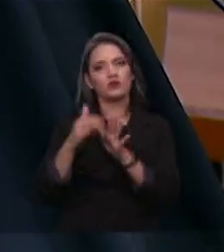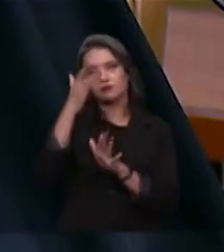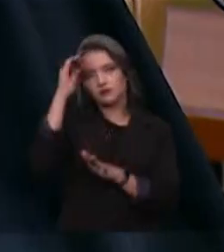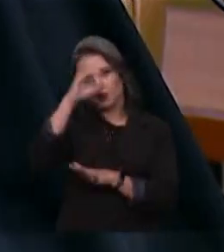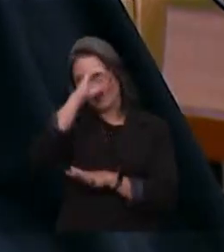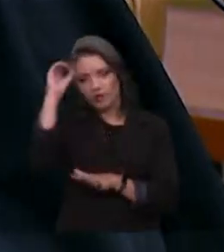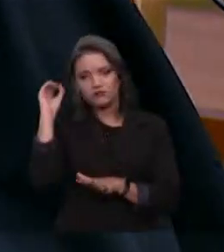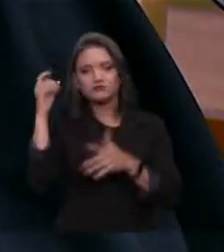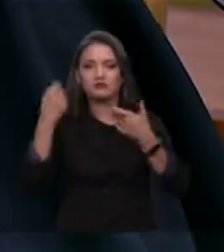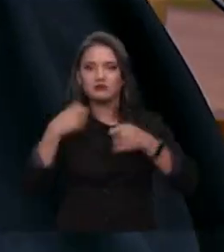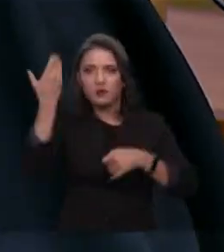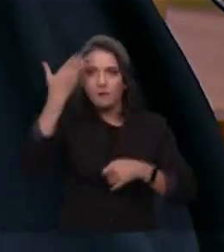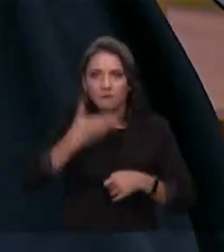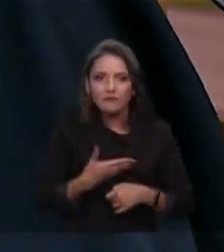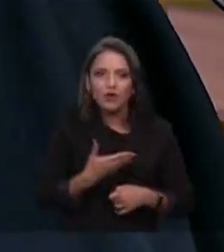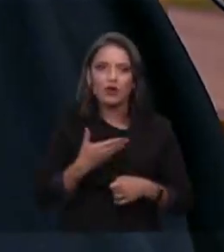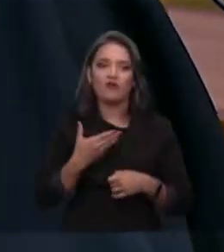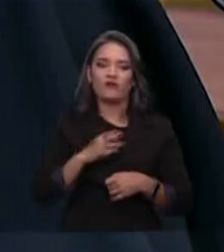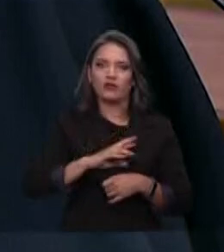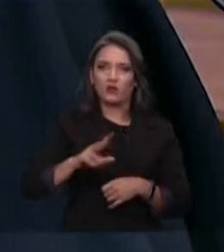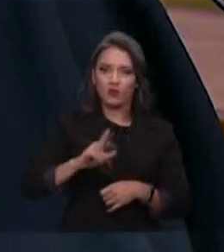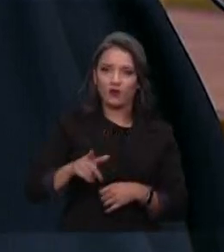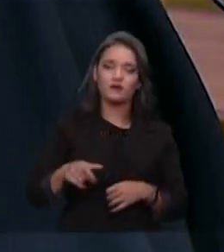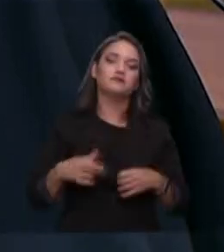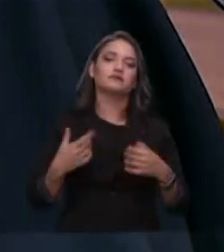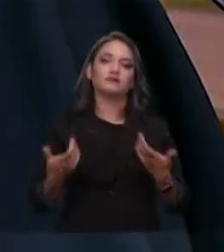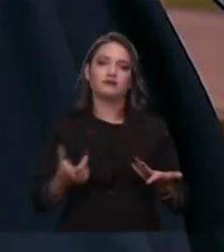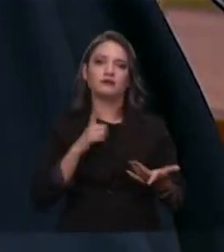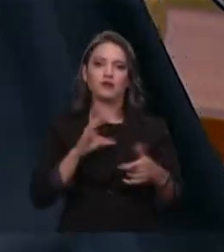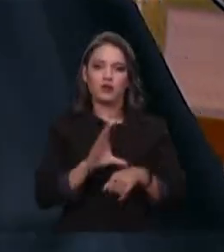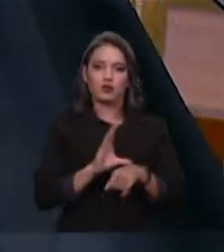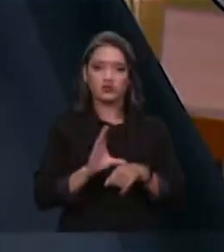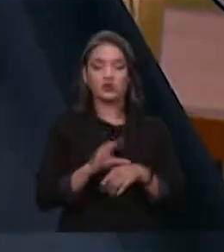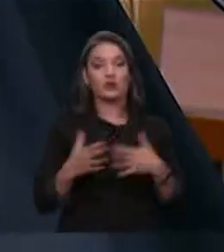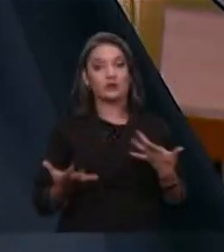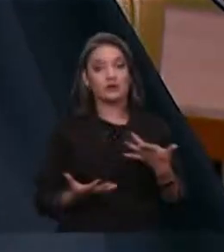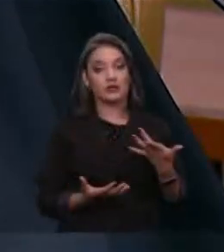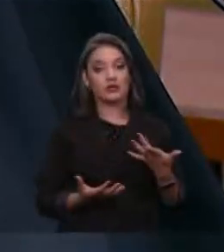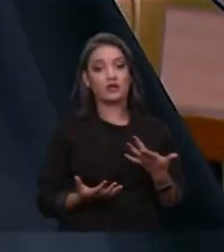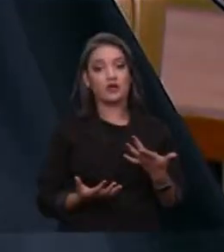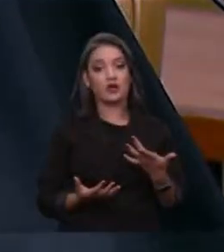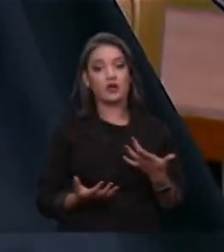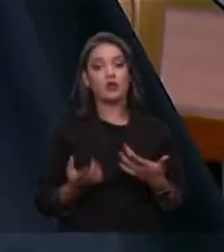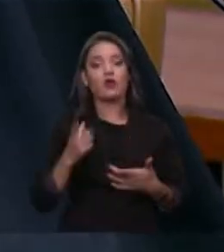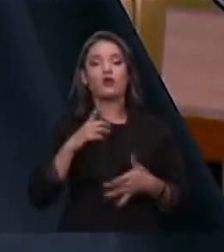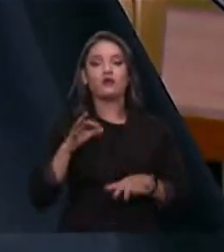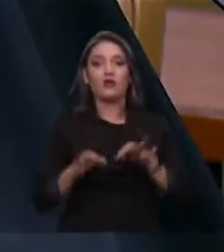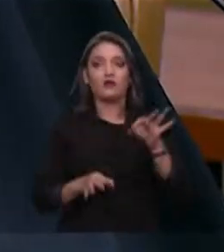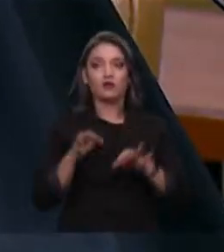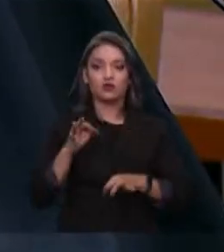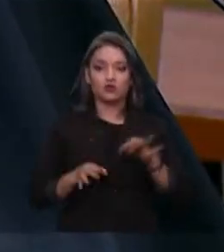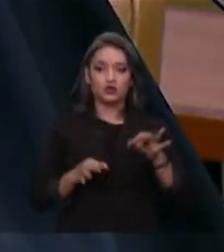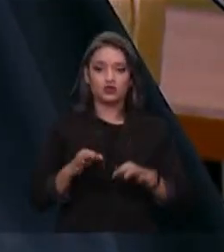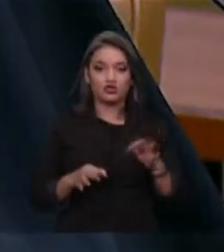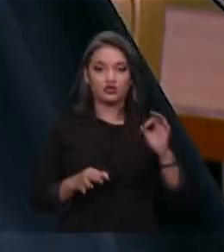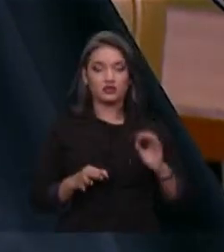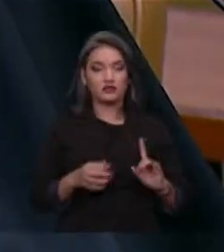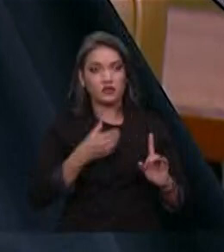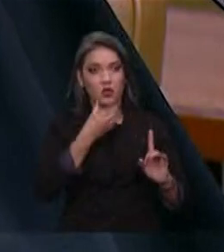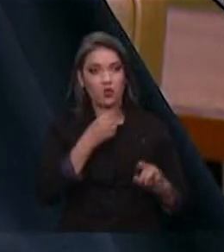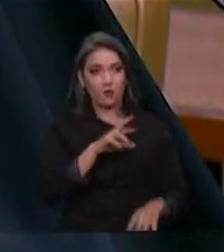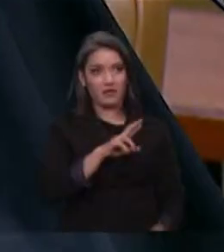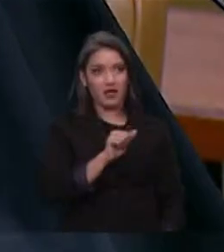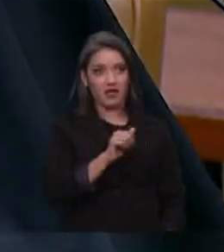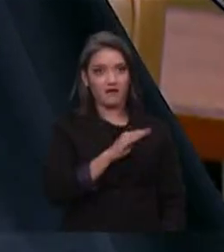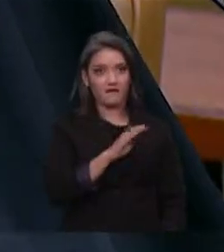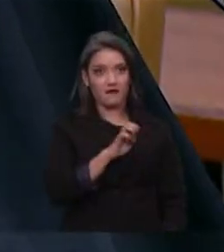5º, inciso 57 da Constituição Federal. Em depoimento prestado em juízo, o transportador de Alberto Youssef,